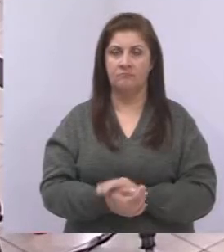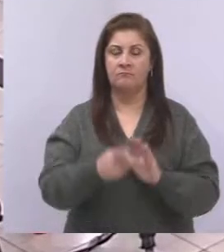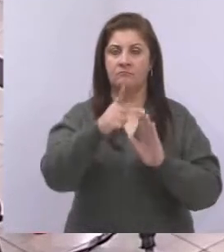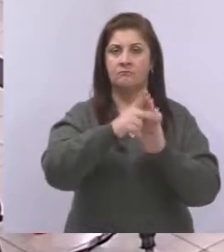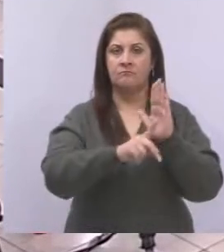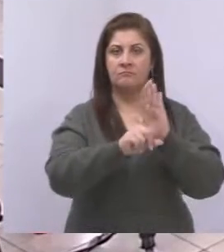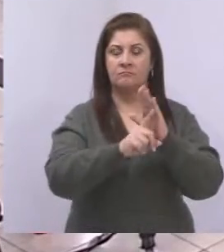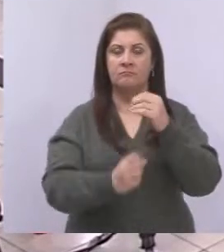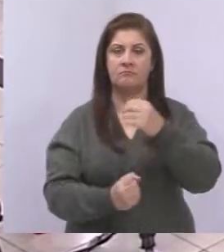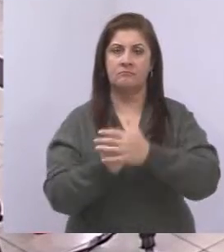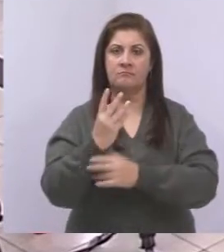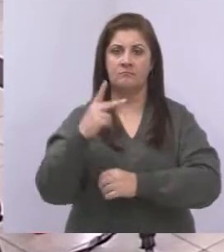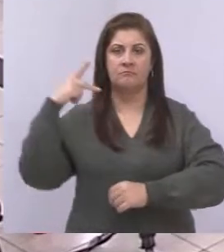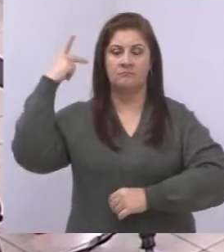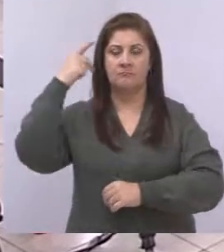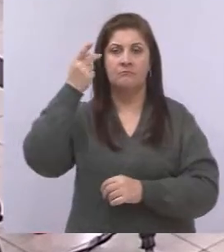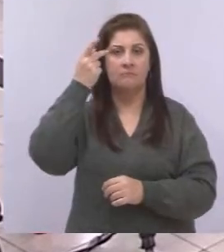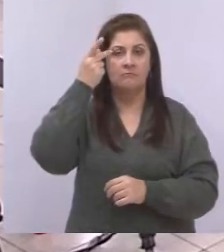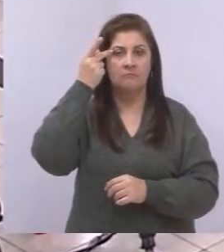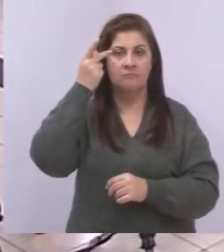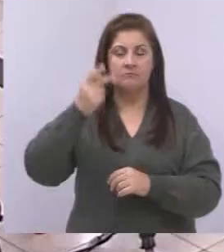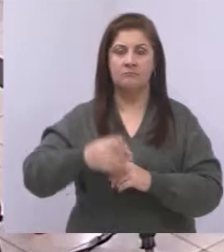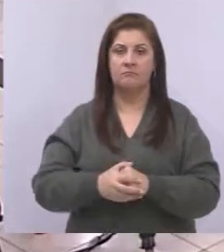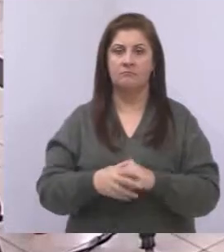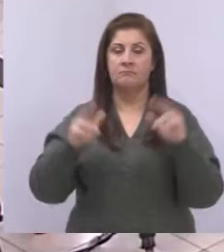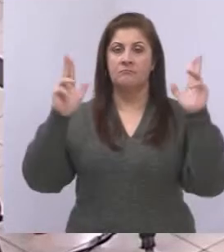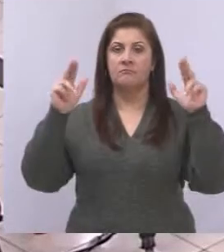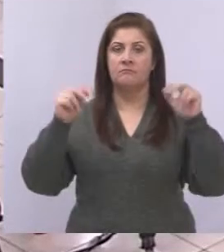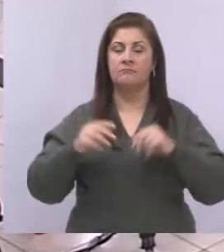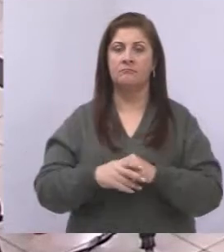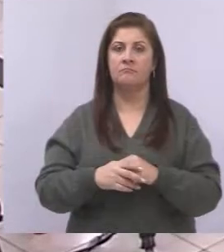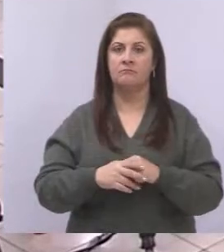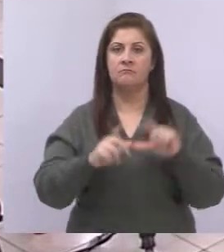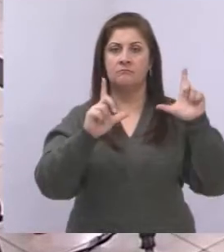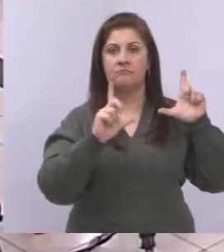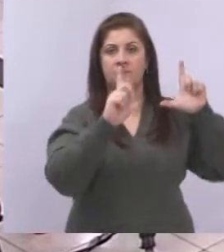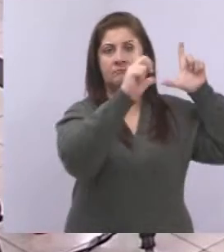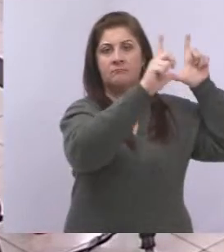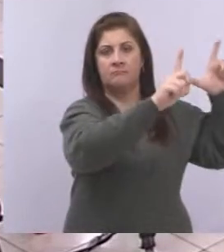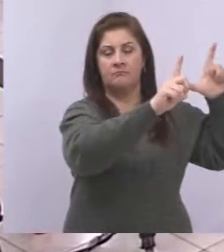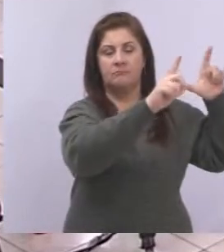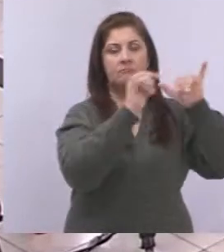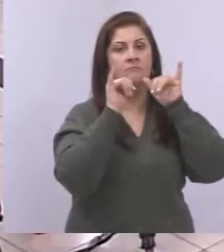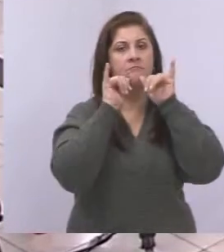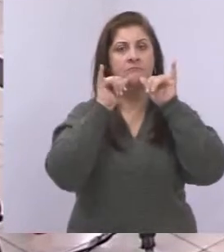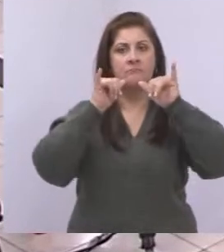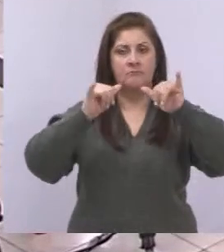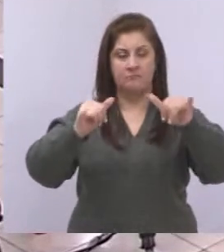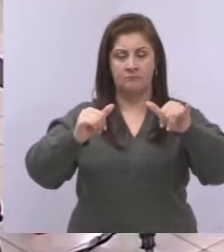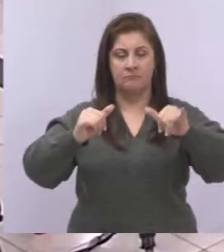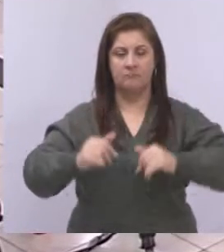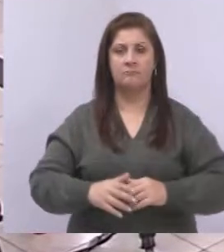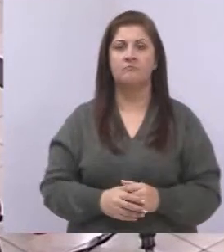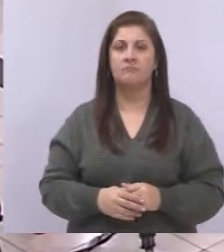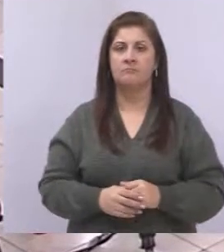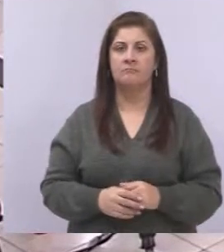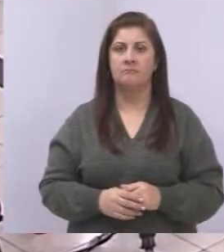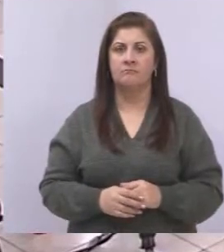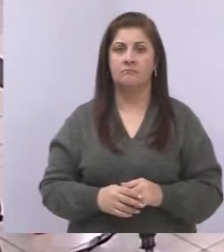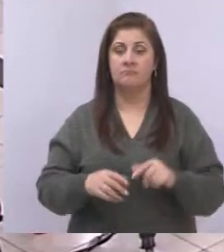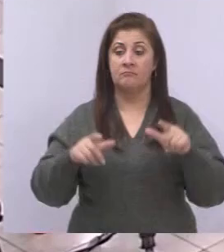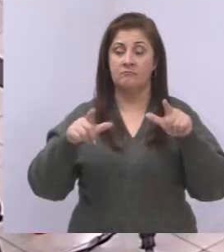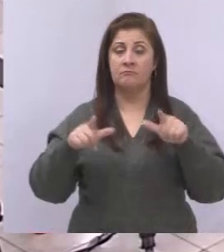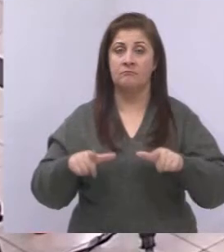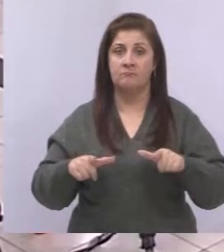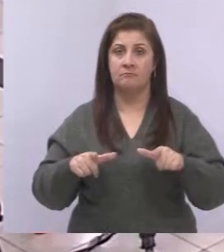Projeto de autoria do vereador Paulinho do Esporte. Assunto: dispõe sobre a fixação de cartazes informativos sobre o estabelecimento